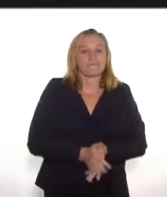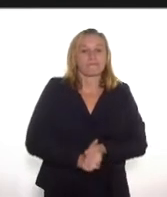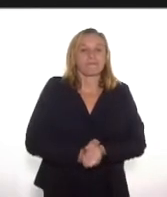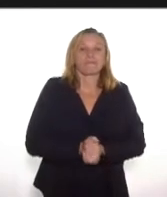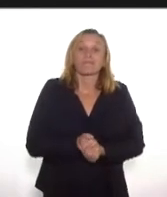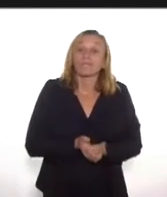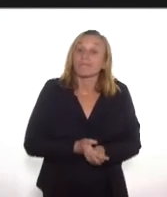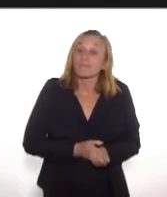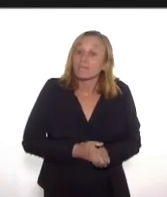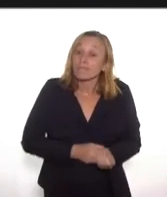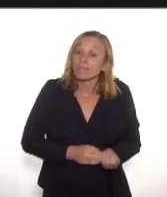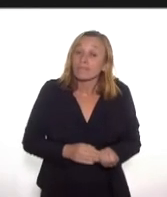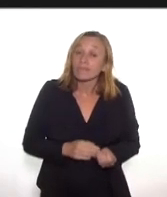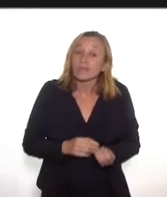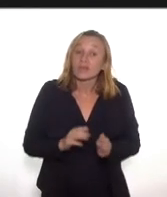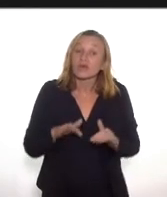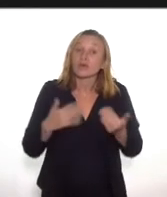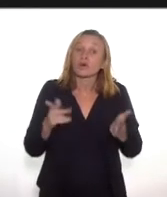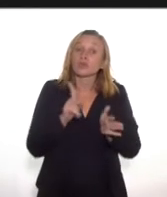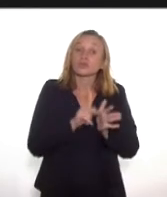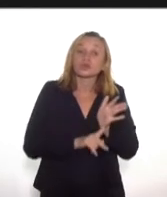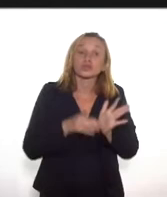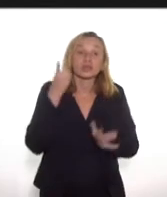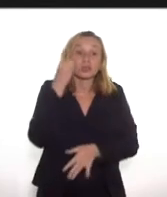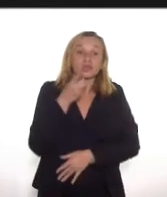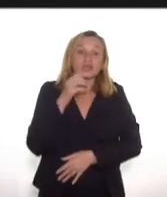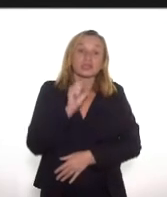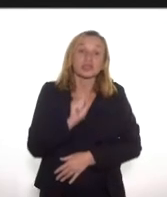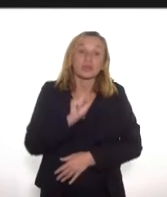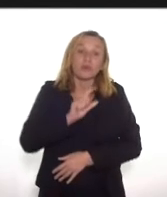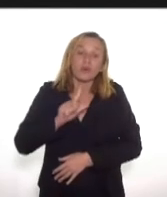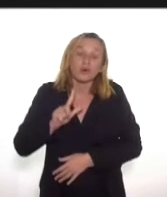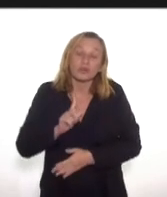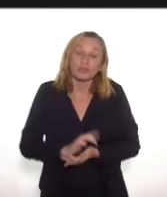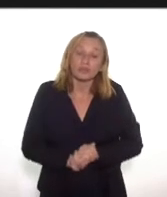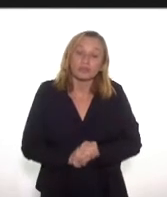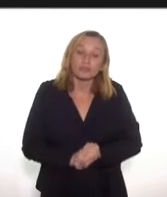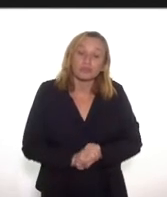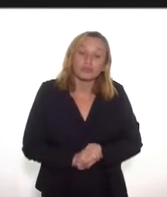relação, qual o projeto, deputado Samuel? É o